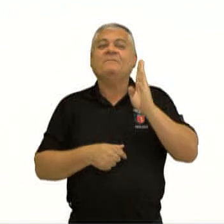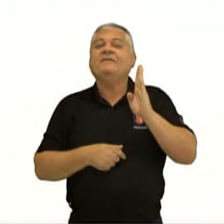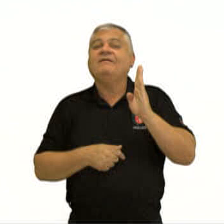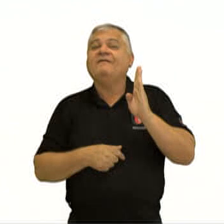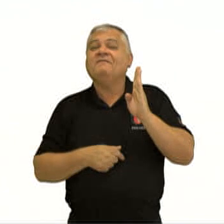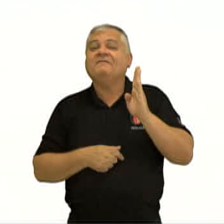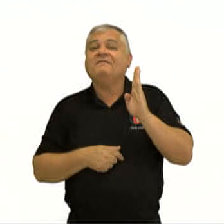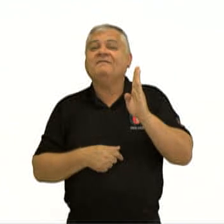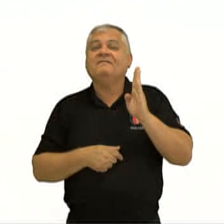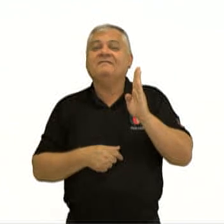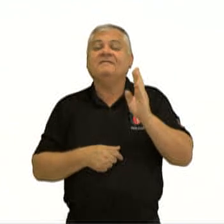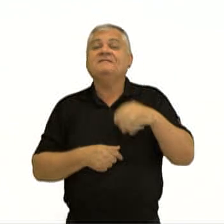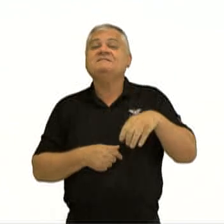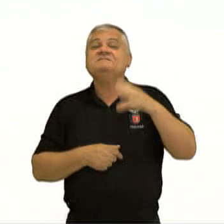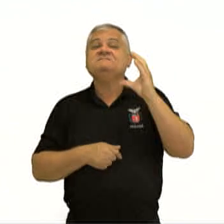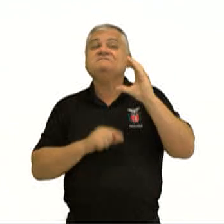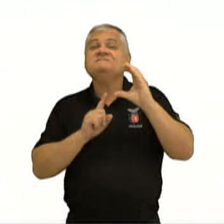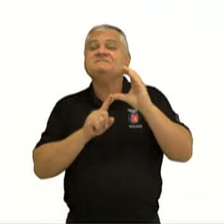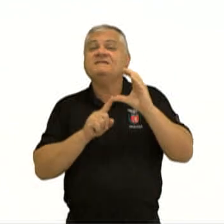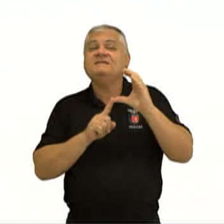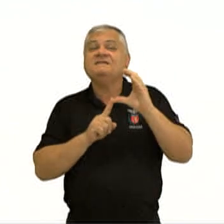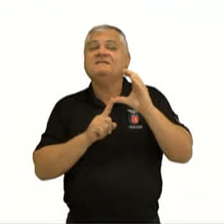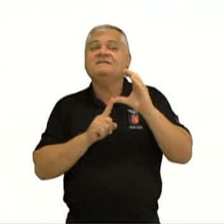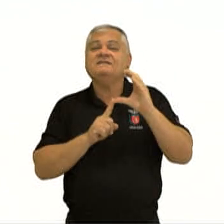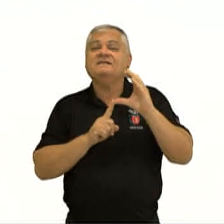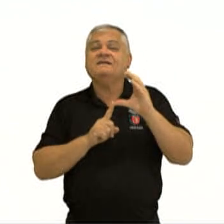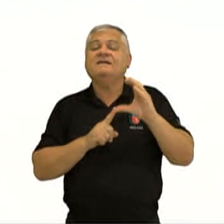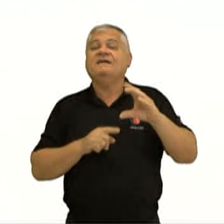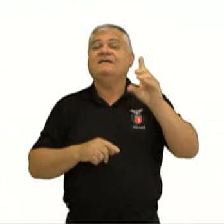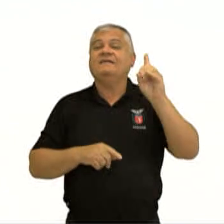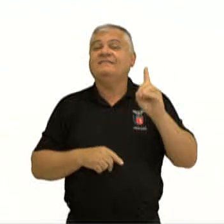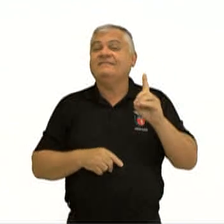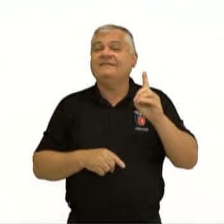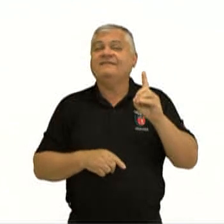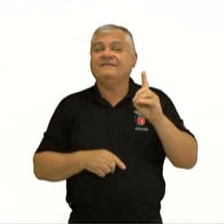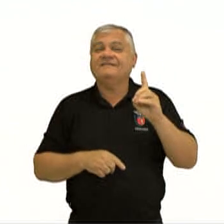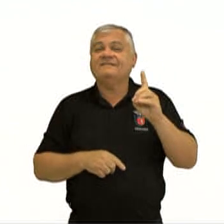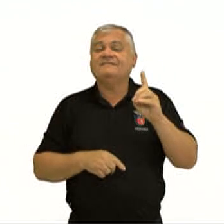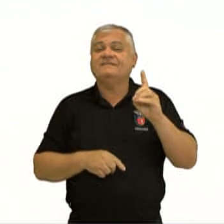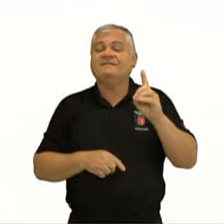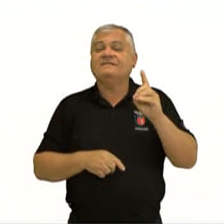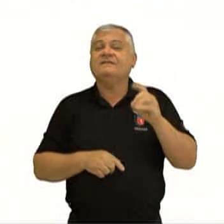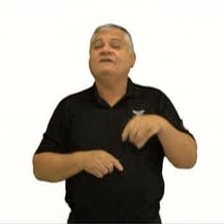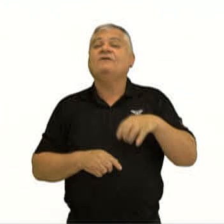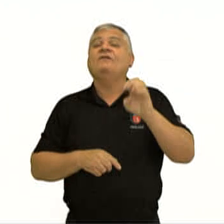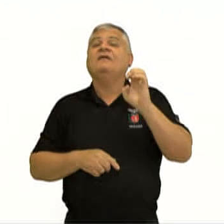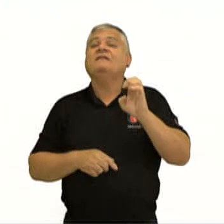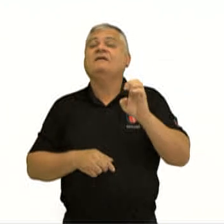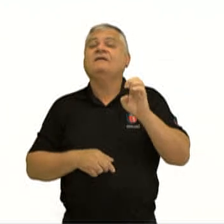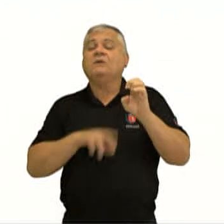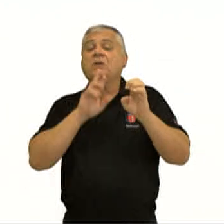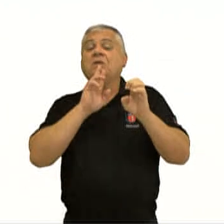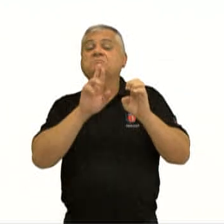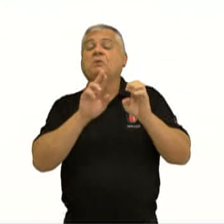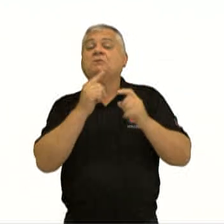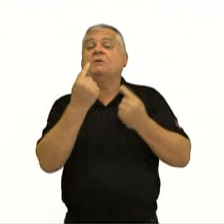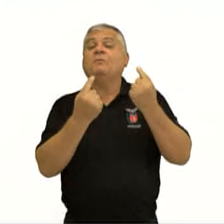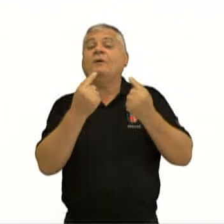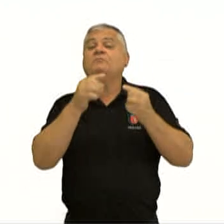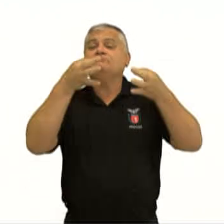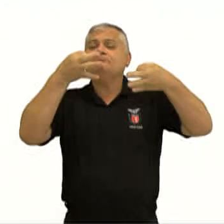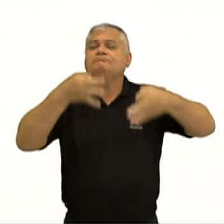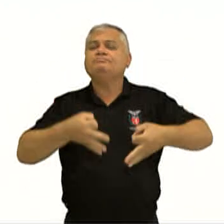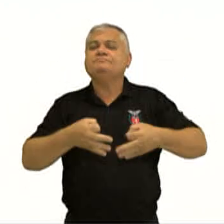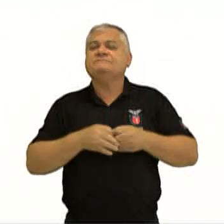B, frutose. Letra C, amido. Letra D, sacarose. Ou letra E, ribose.